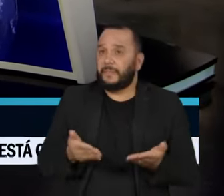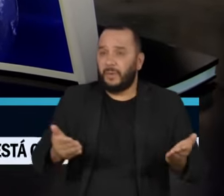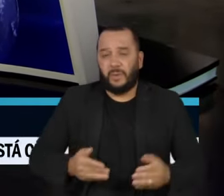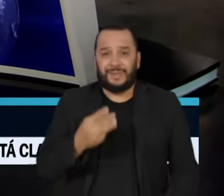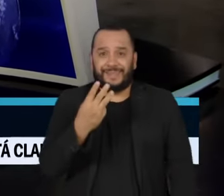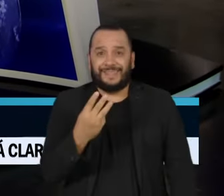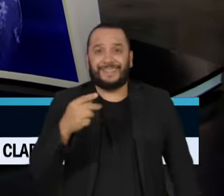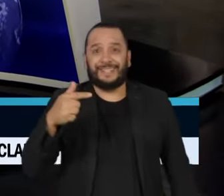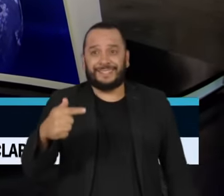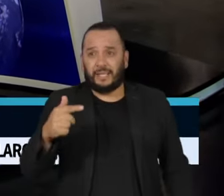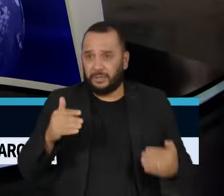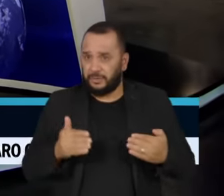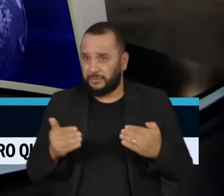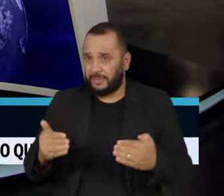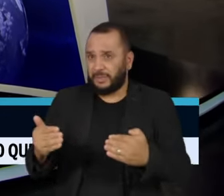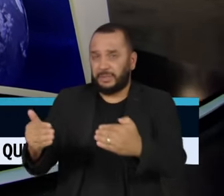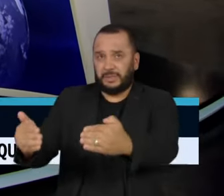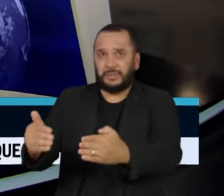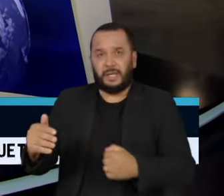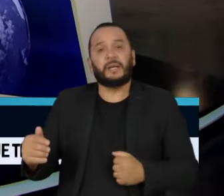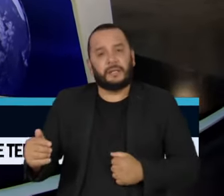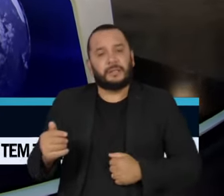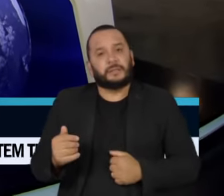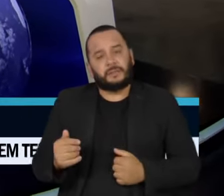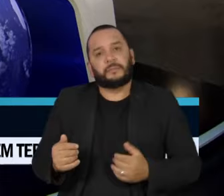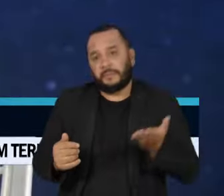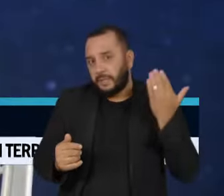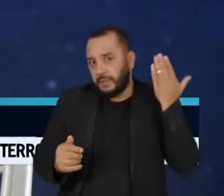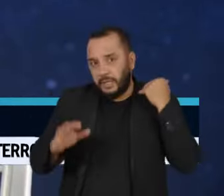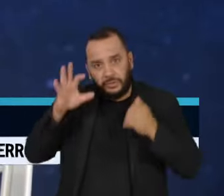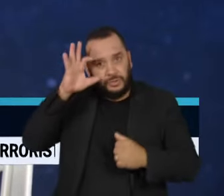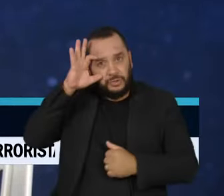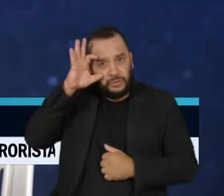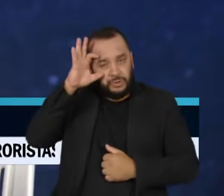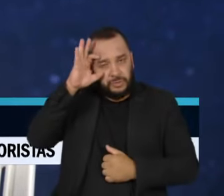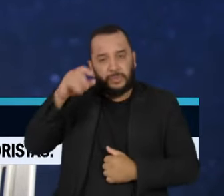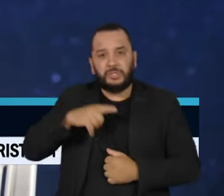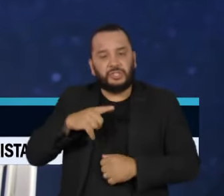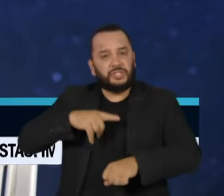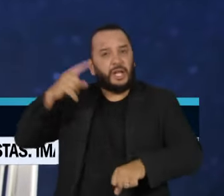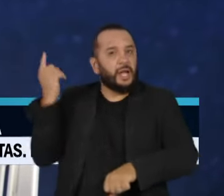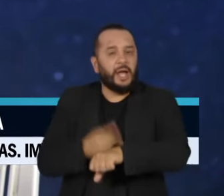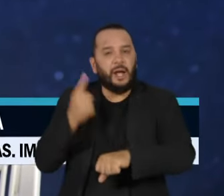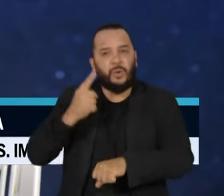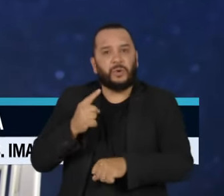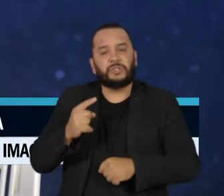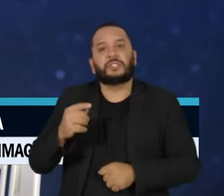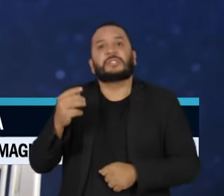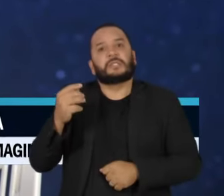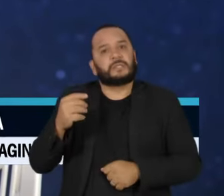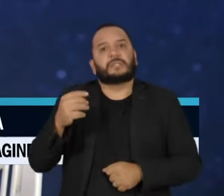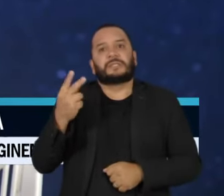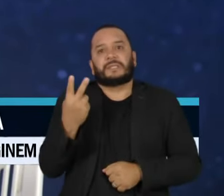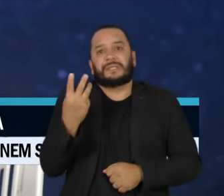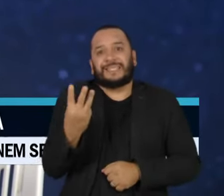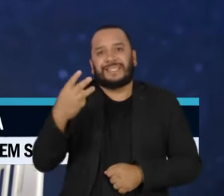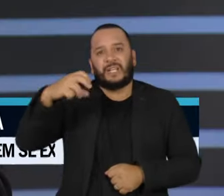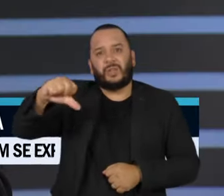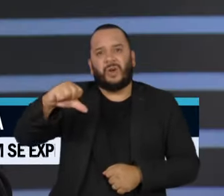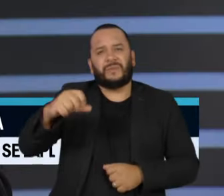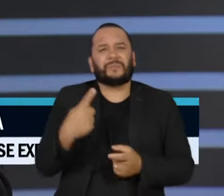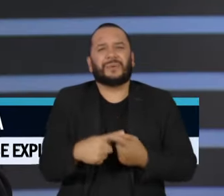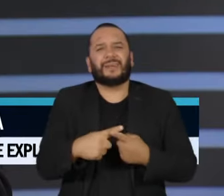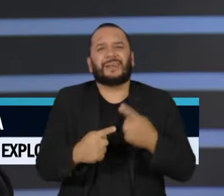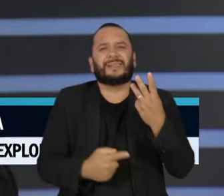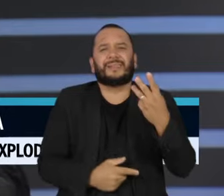no governo Lula, são apenas dois a menos do que o governo Dilma, que teve aí um recorde. O que, que justifica esse número, Sakamoto? O